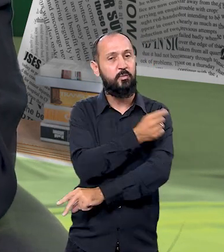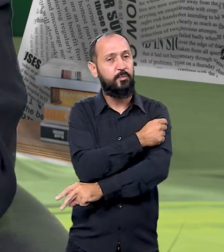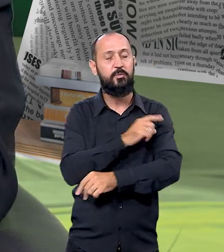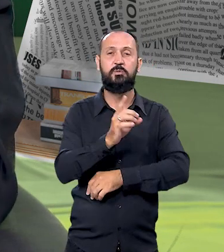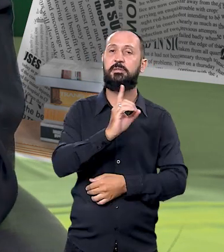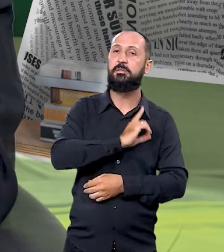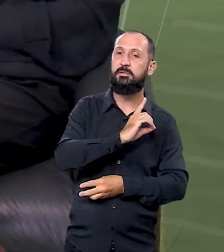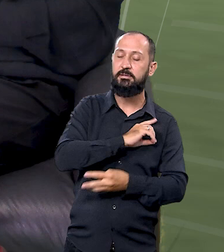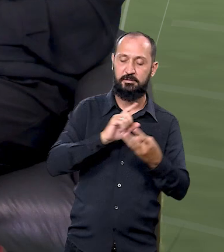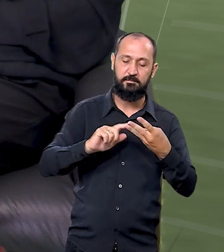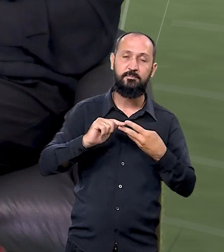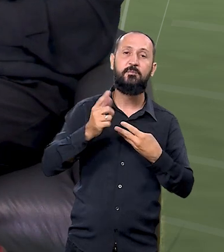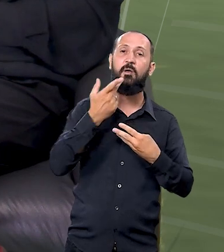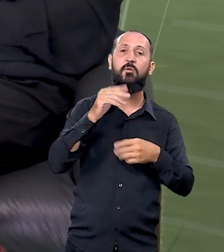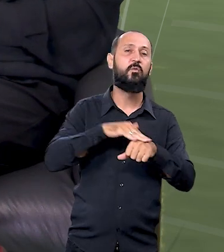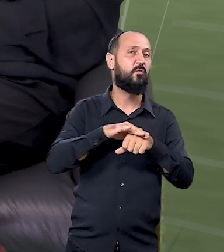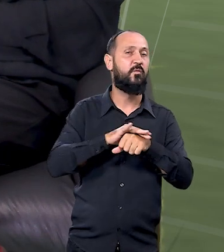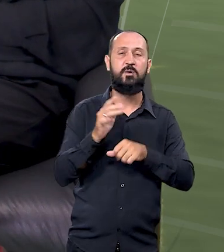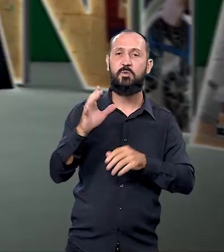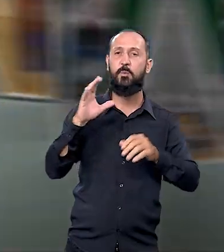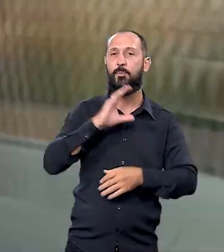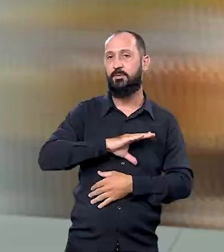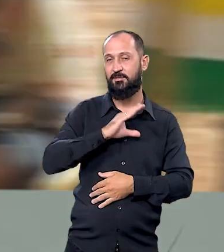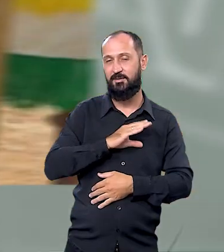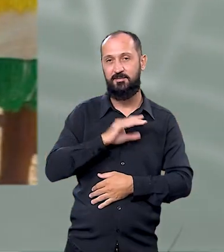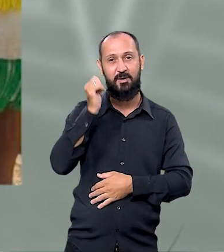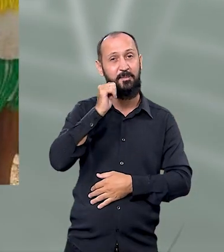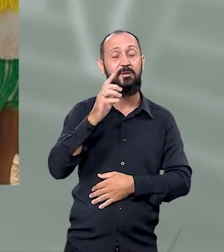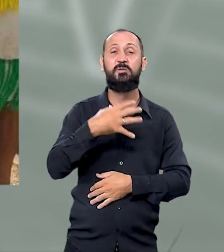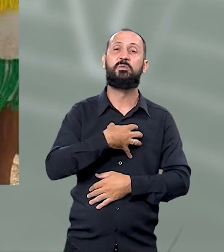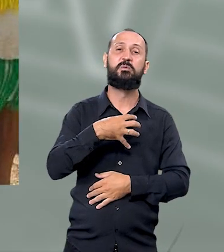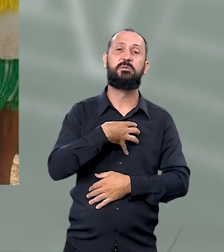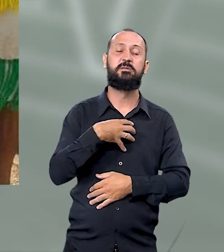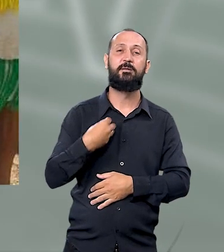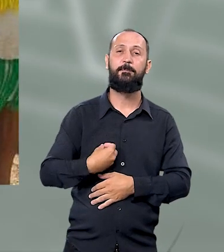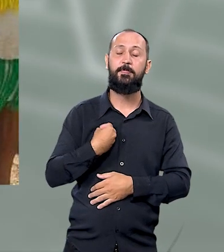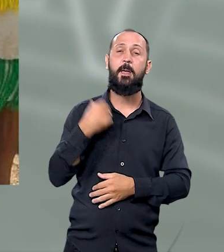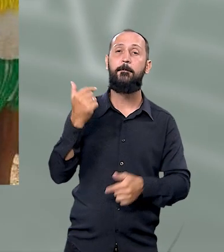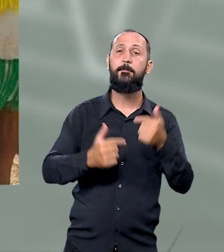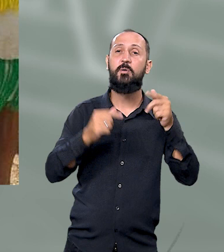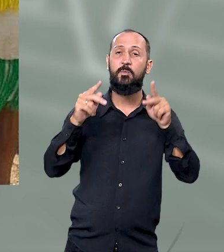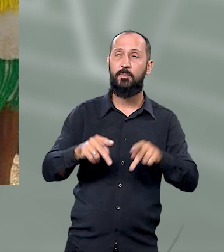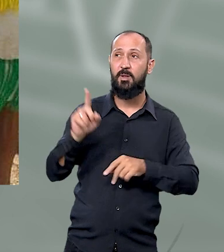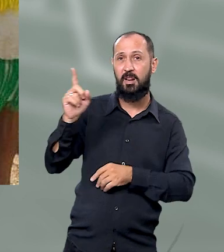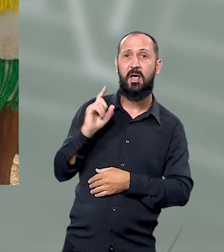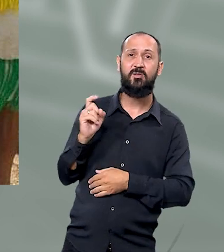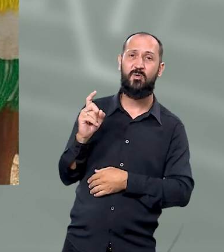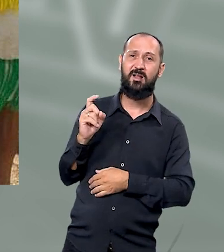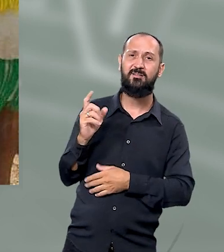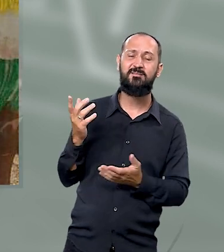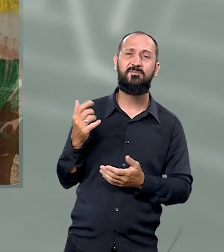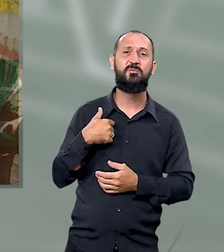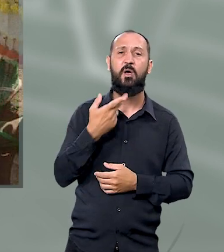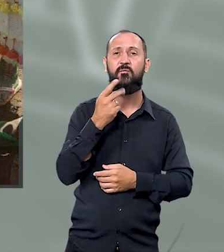não falam português. As mulheres indígenas não se sentem parte da política pública para as mulheres em Dourados. Isso é um fato. Não sou eu que estou dizendo. Eu morei em